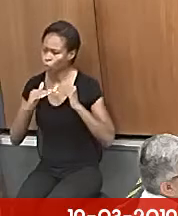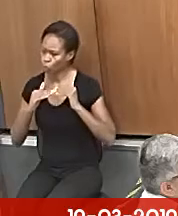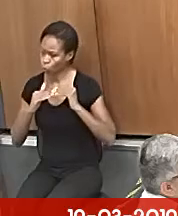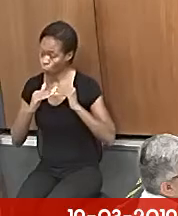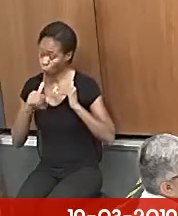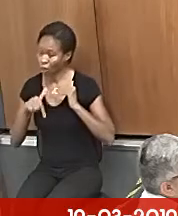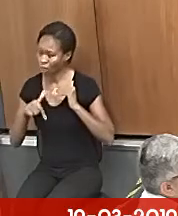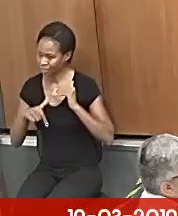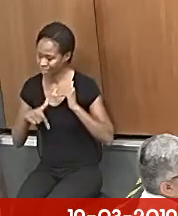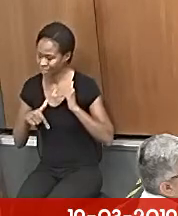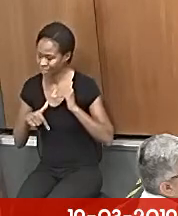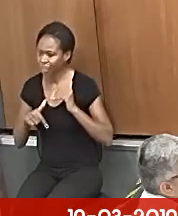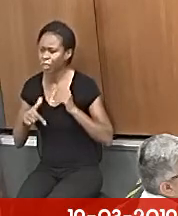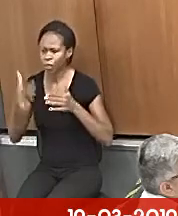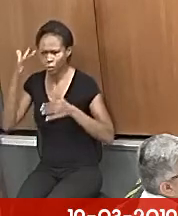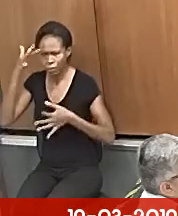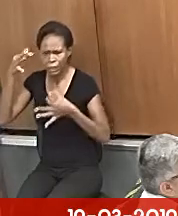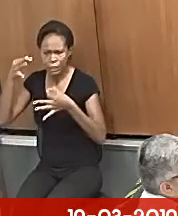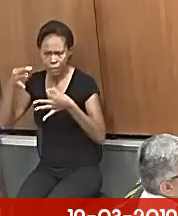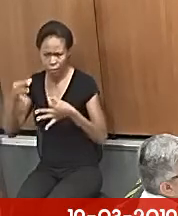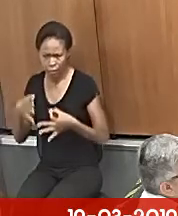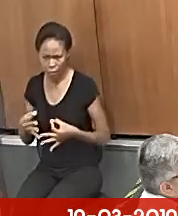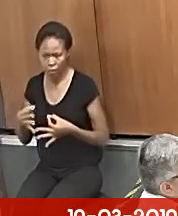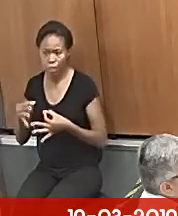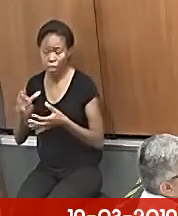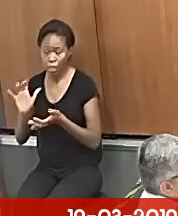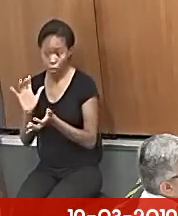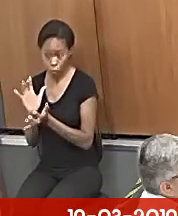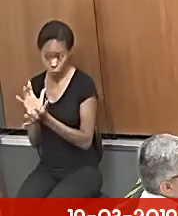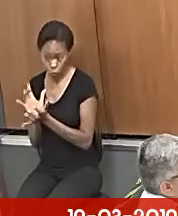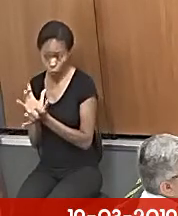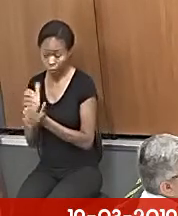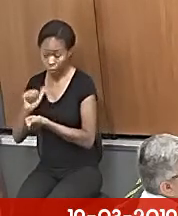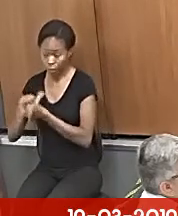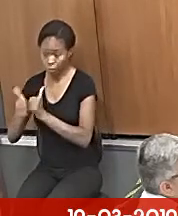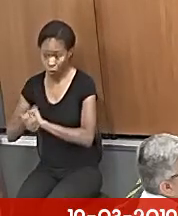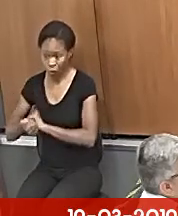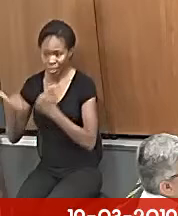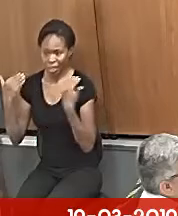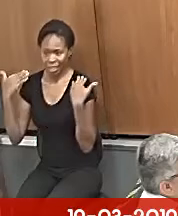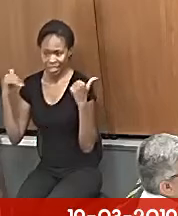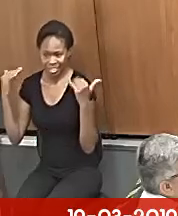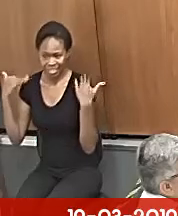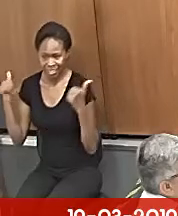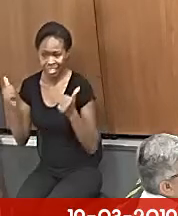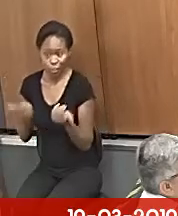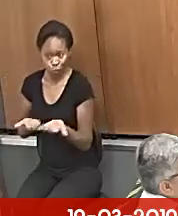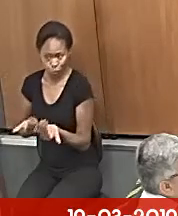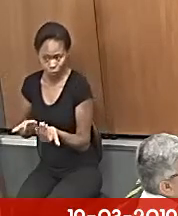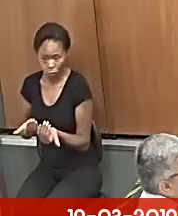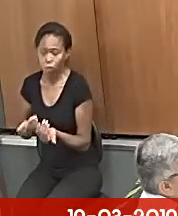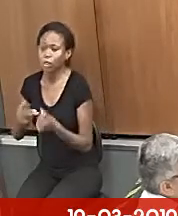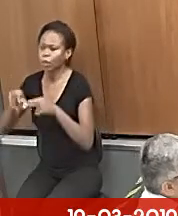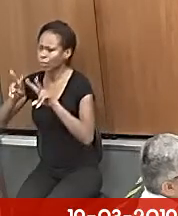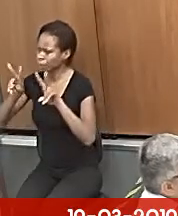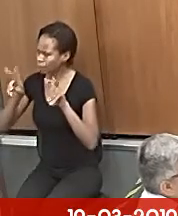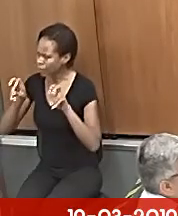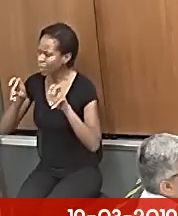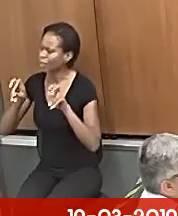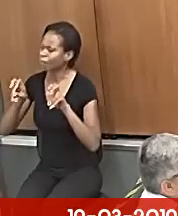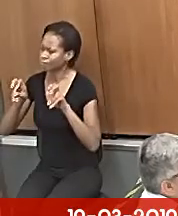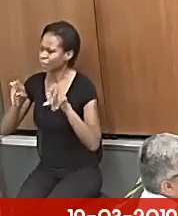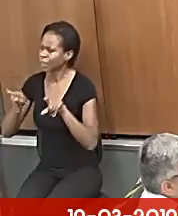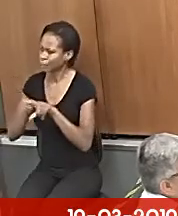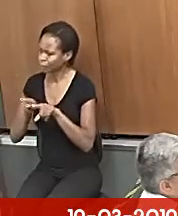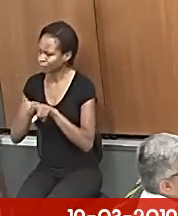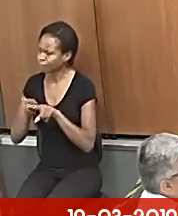podem ter certeza também que esta comissão de esporte lazer e juventude estará aberta para essas demandas também ok então a